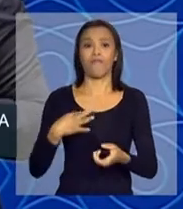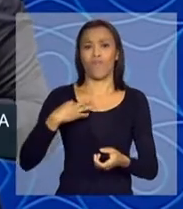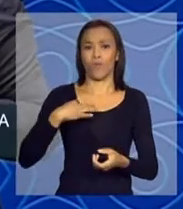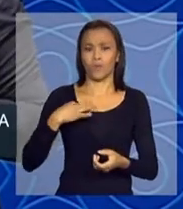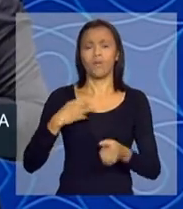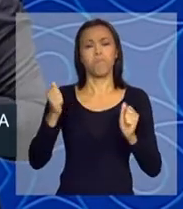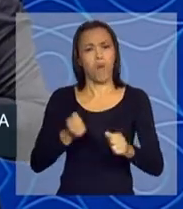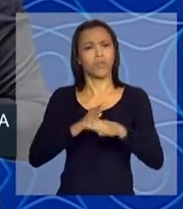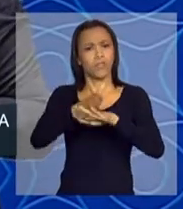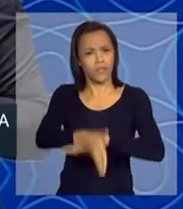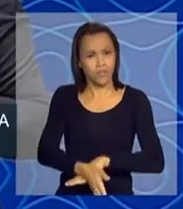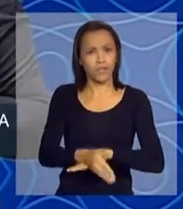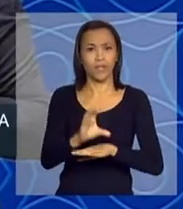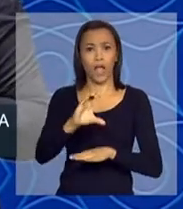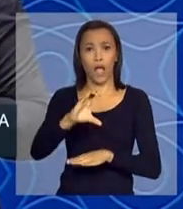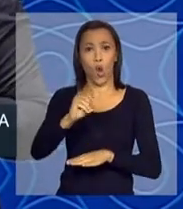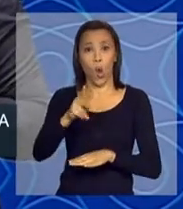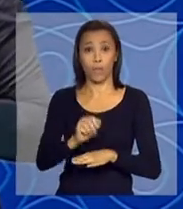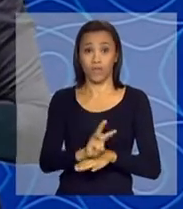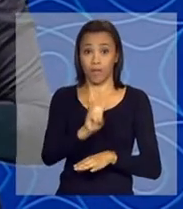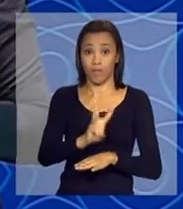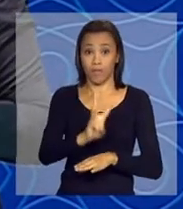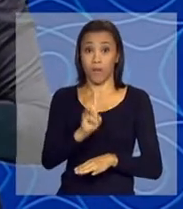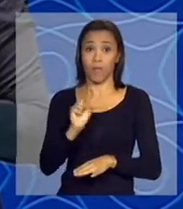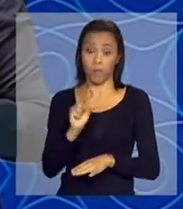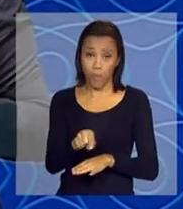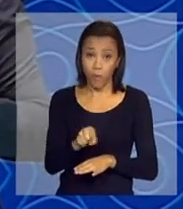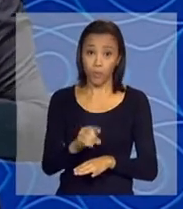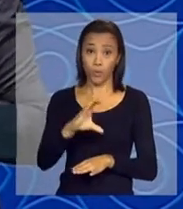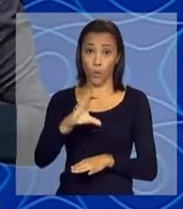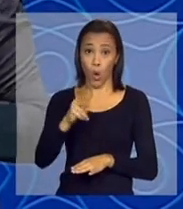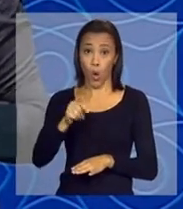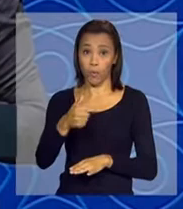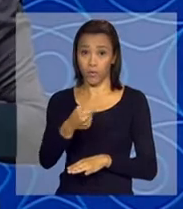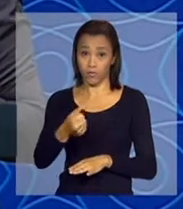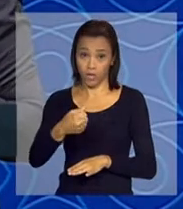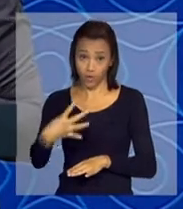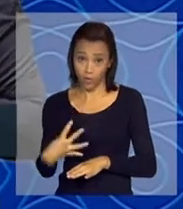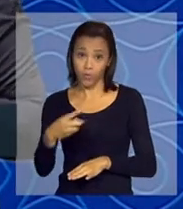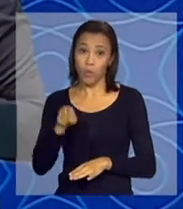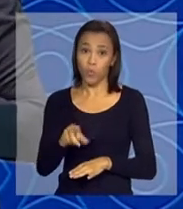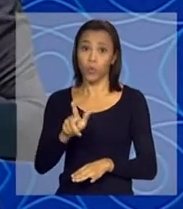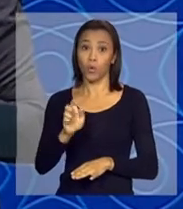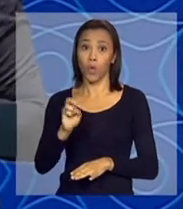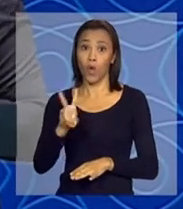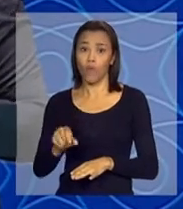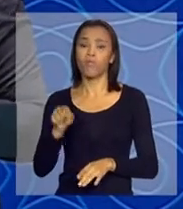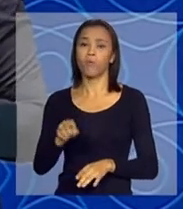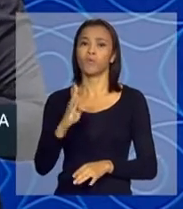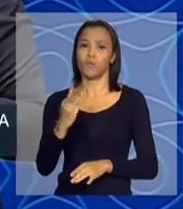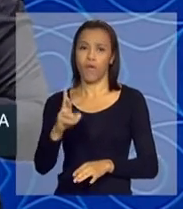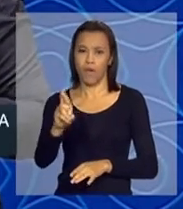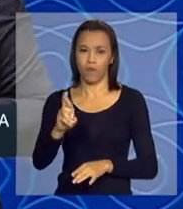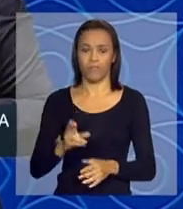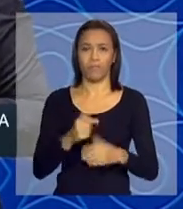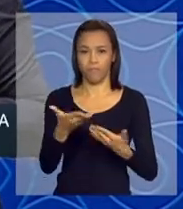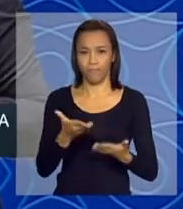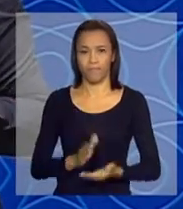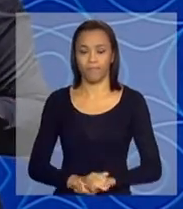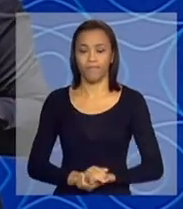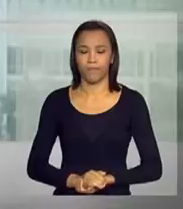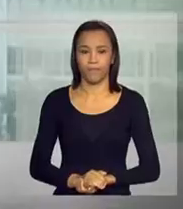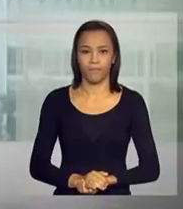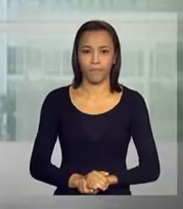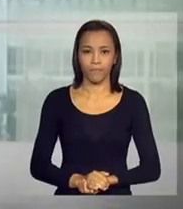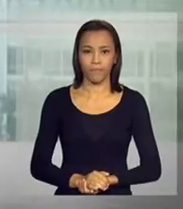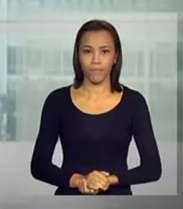pode ser acessado pelo Portal da Copa a www copa-2014. Gov.br Malu